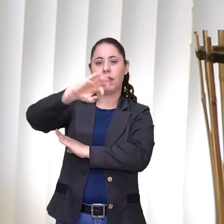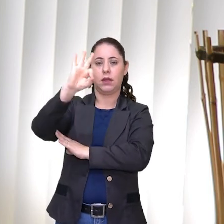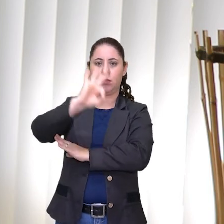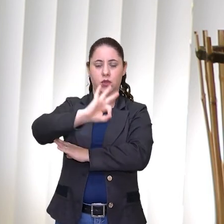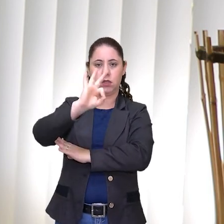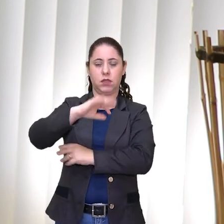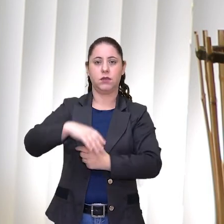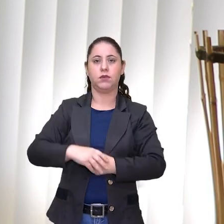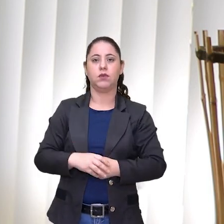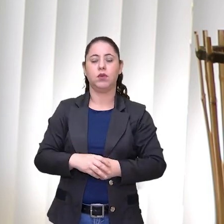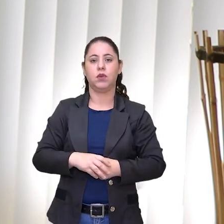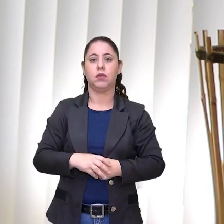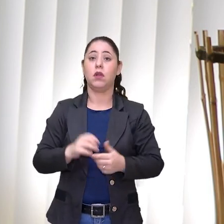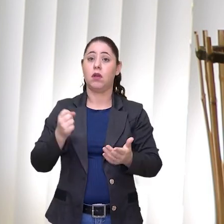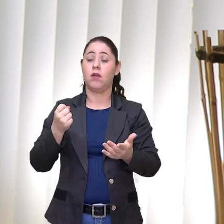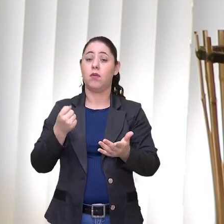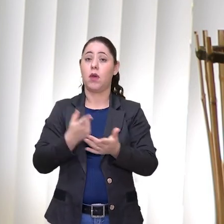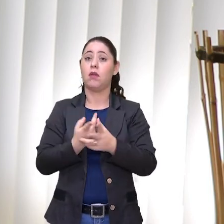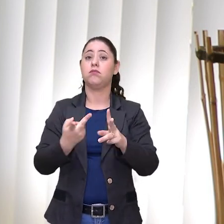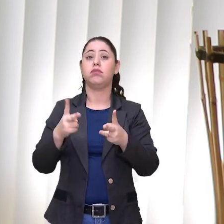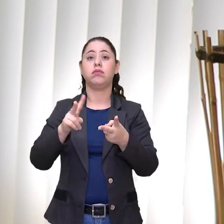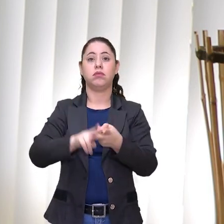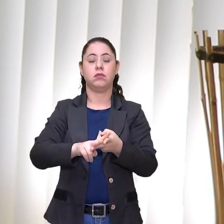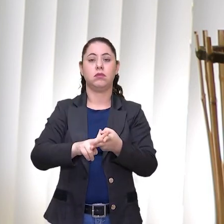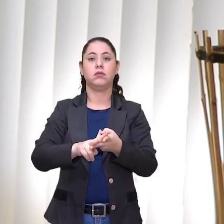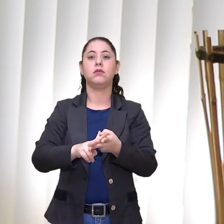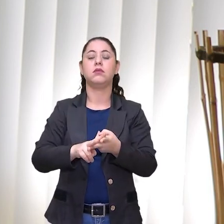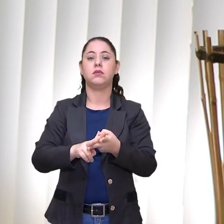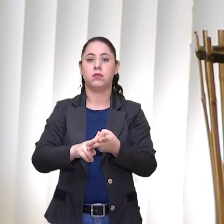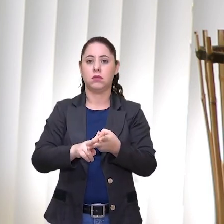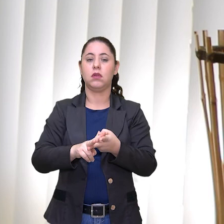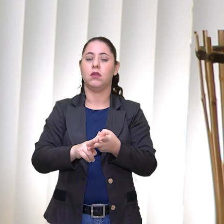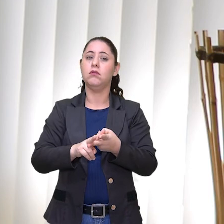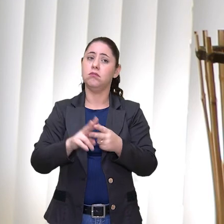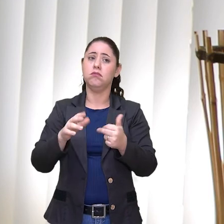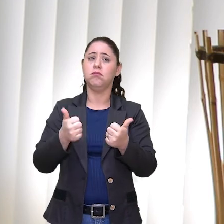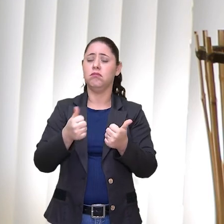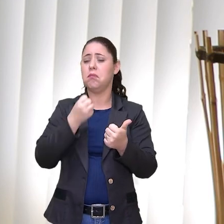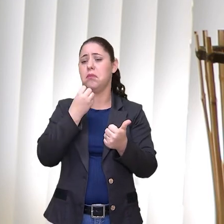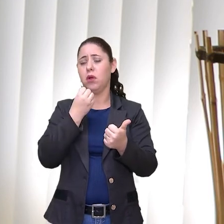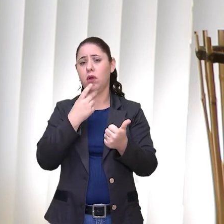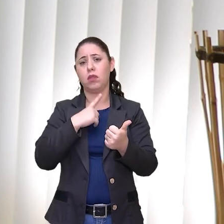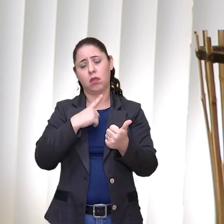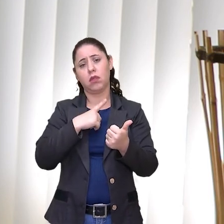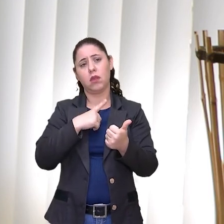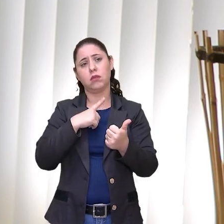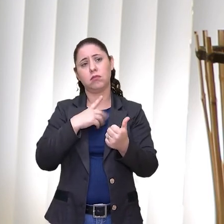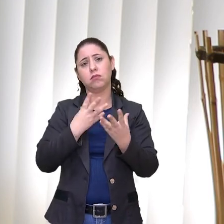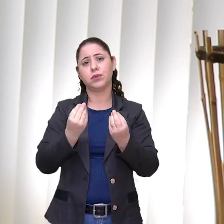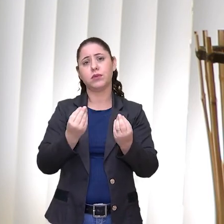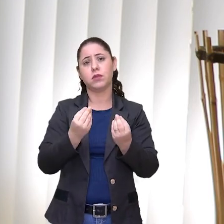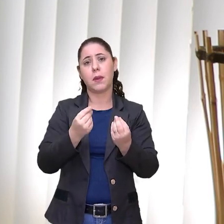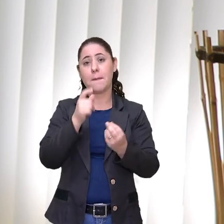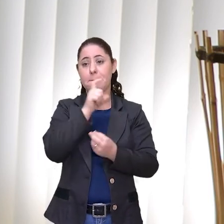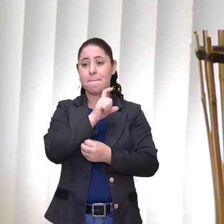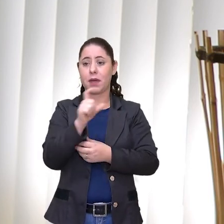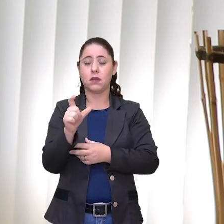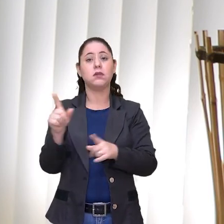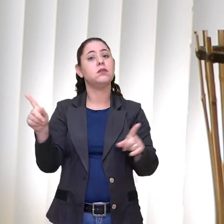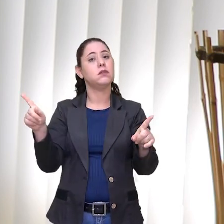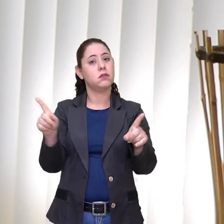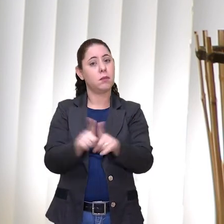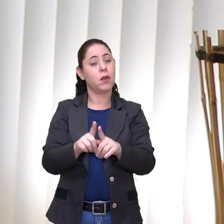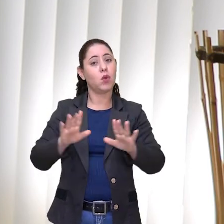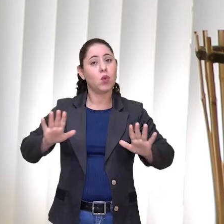para 90% das apreensões. Então, há um bom resultado.